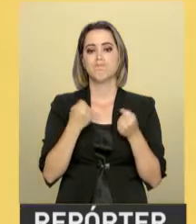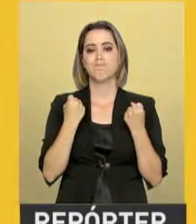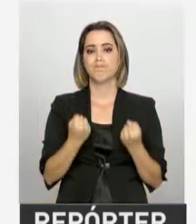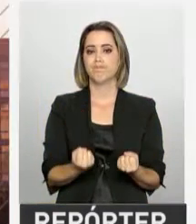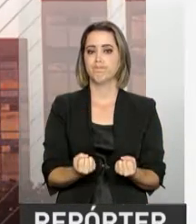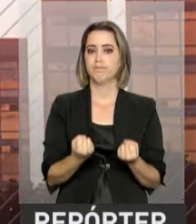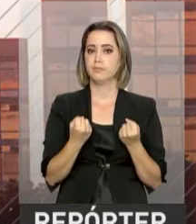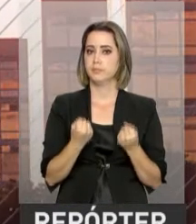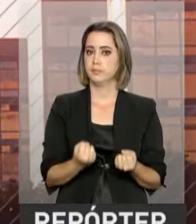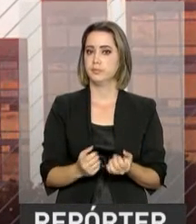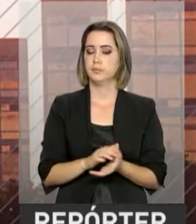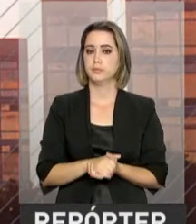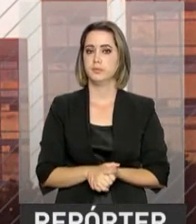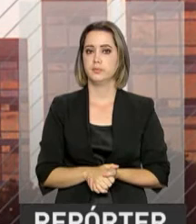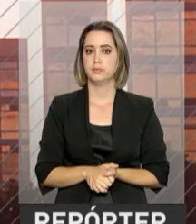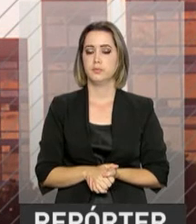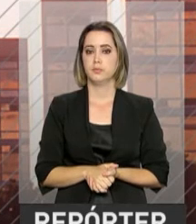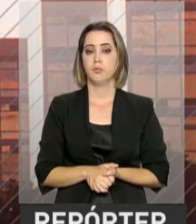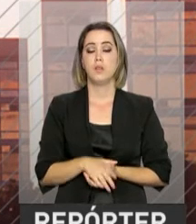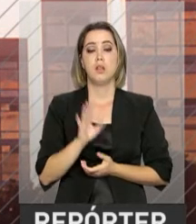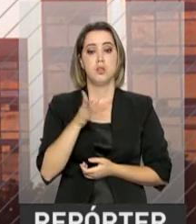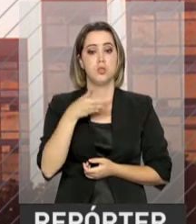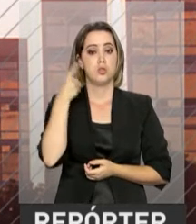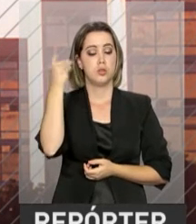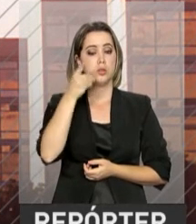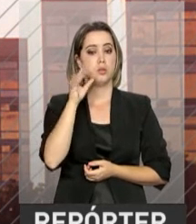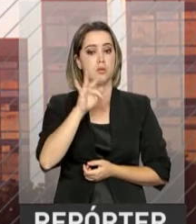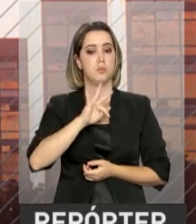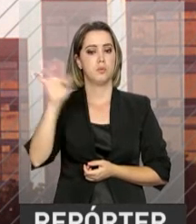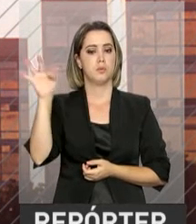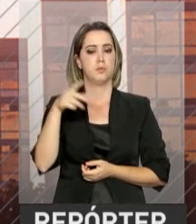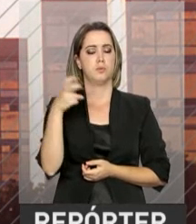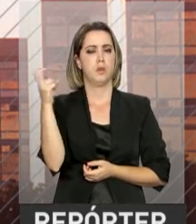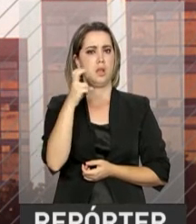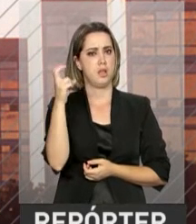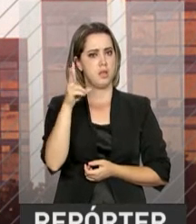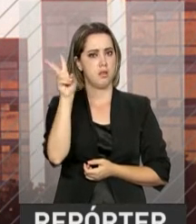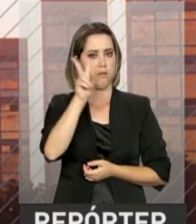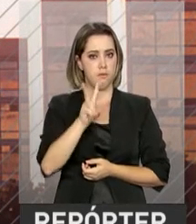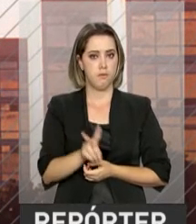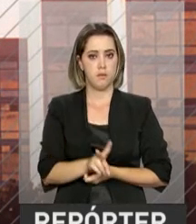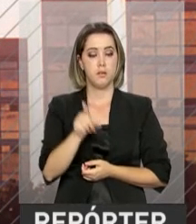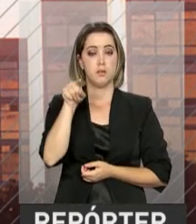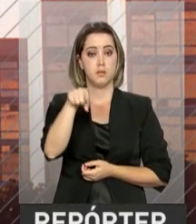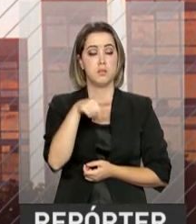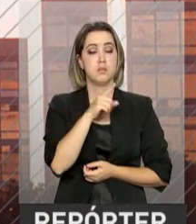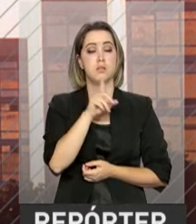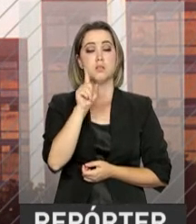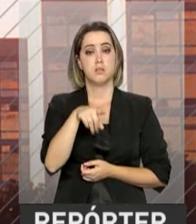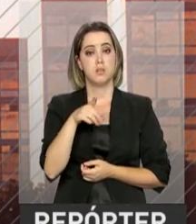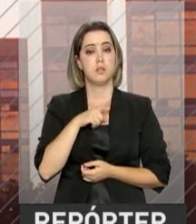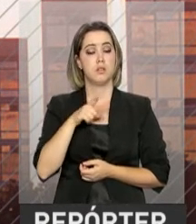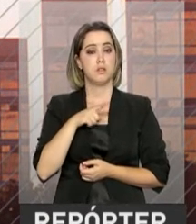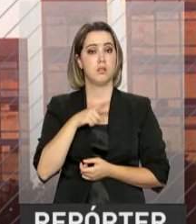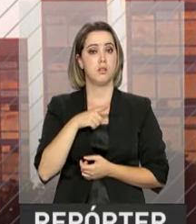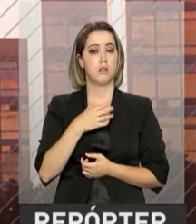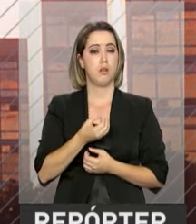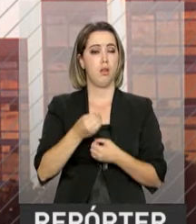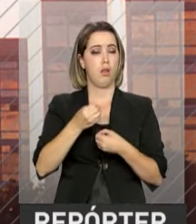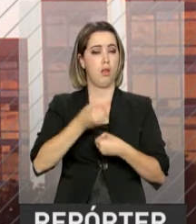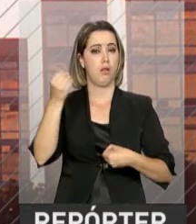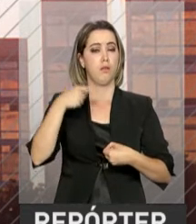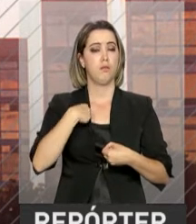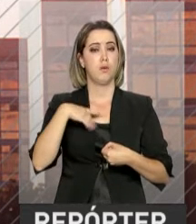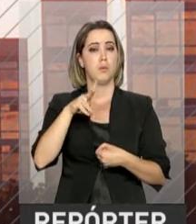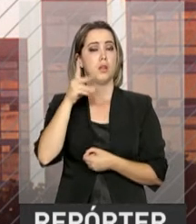pesadíssimo. Deputado federal no quinto mandato consecutivo pelo PMDB, Osmar Serralho é formado em Direito e tem mestrado também